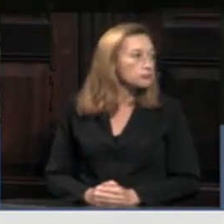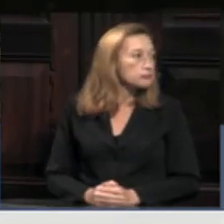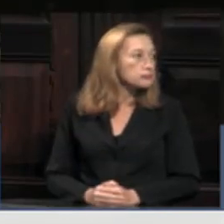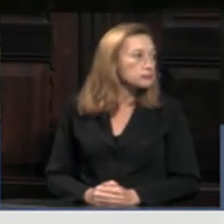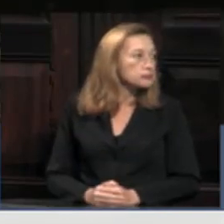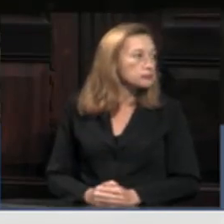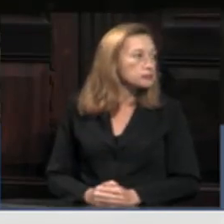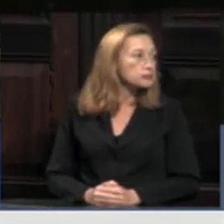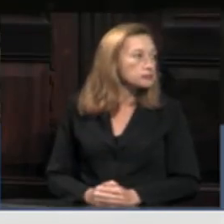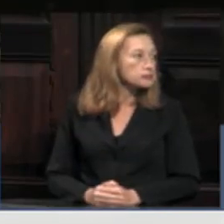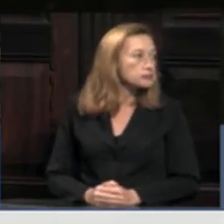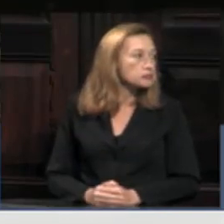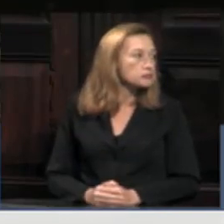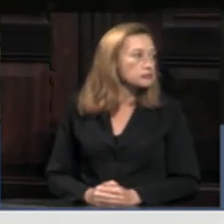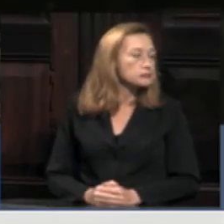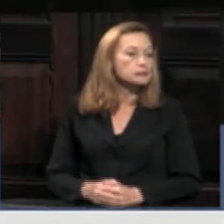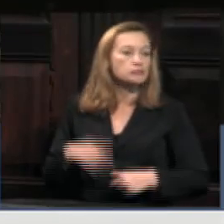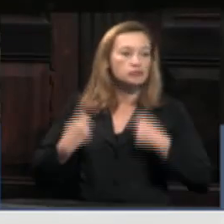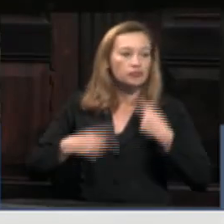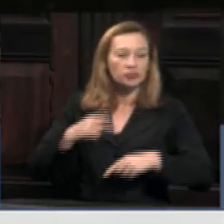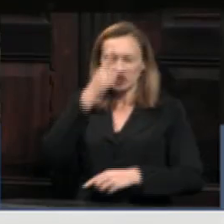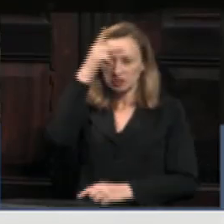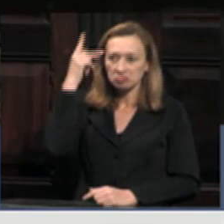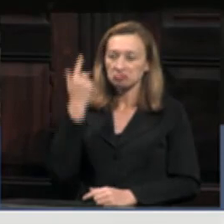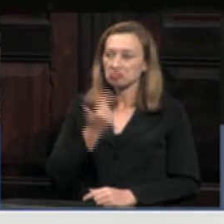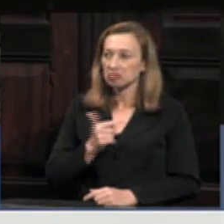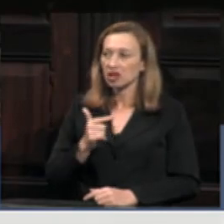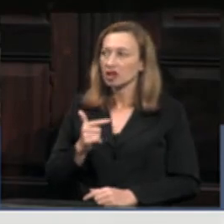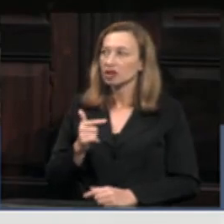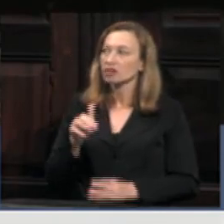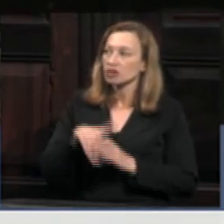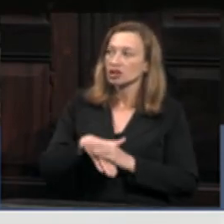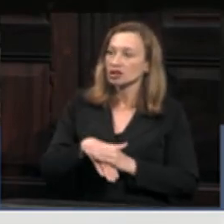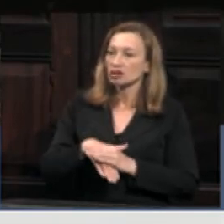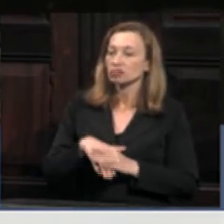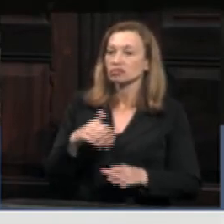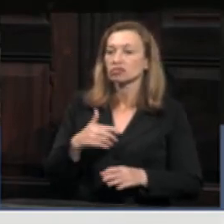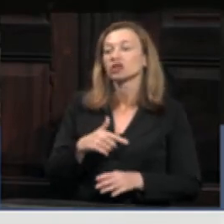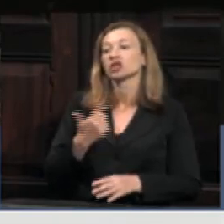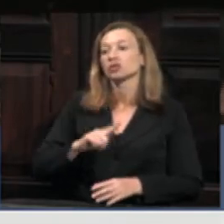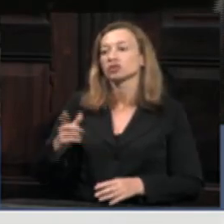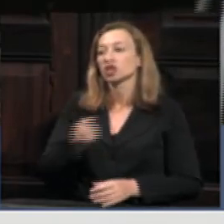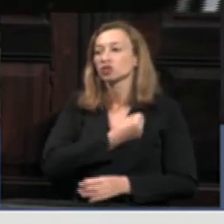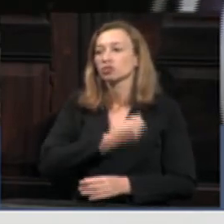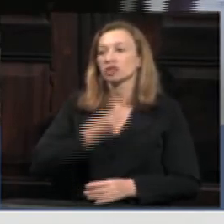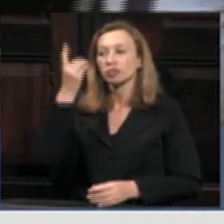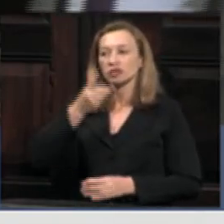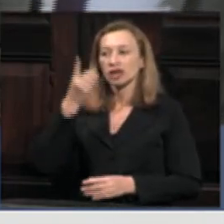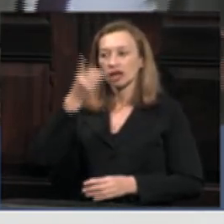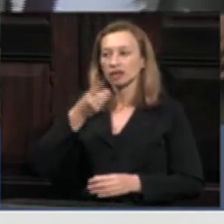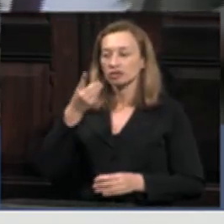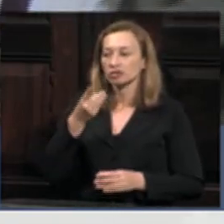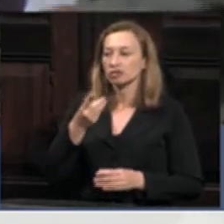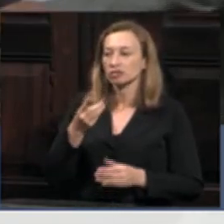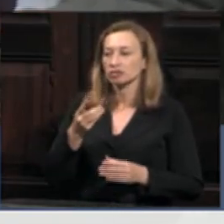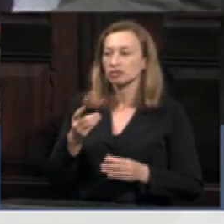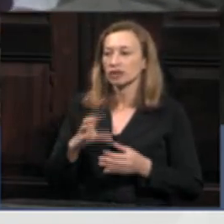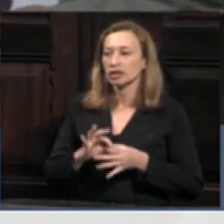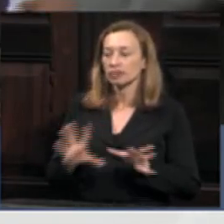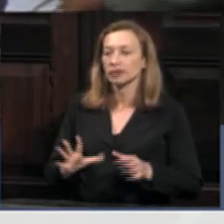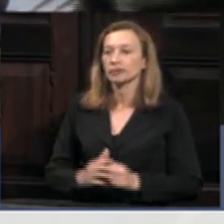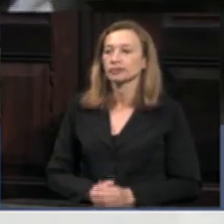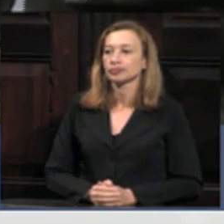Após a emissão do parecer, coloco em discussão. Não havendo quem queira discutir, coloco em votação. Fica adiada a votação por falta de quórum.